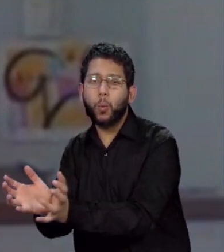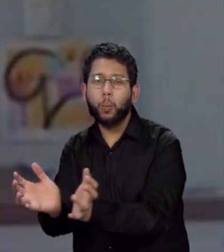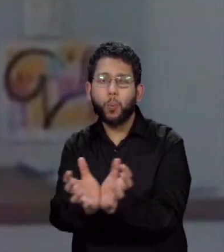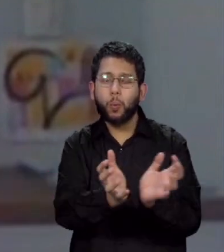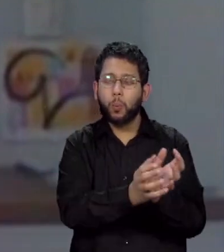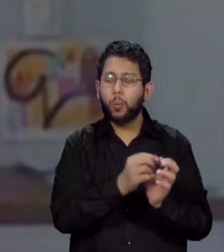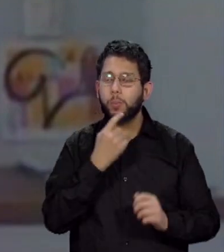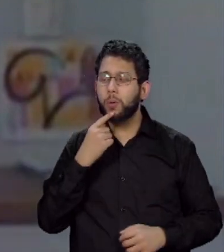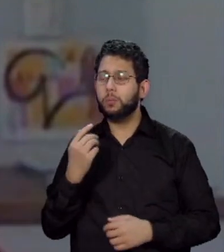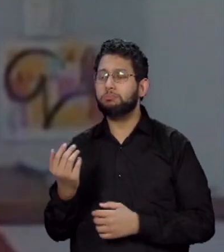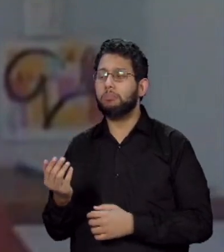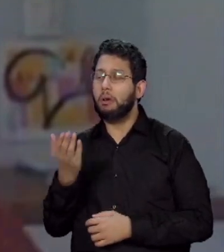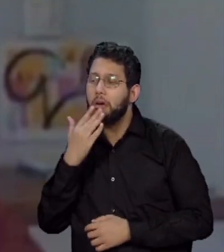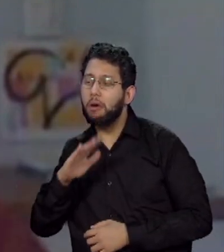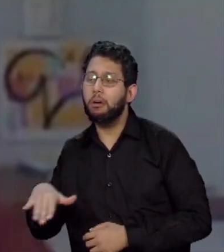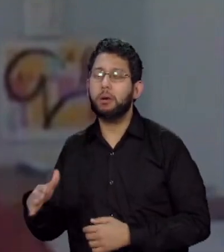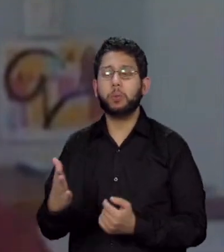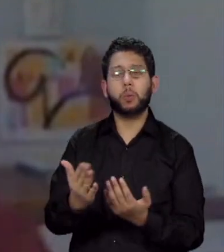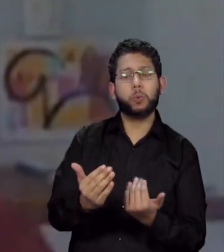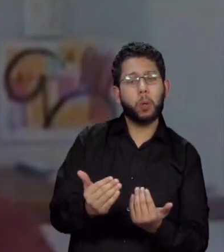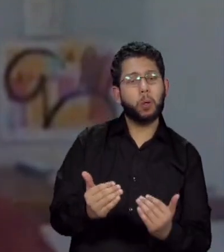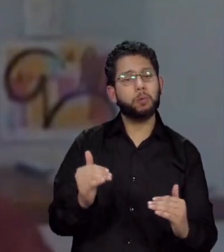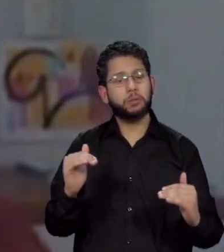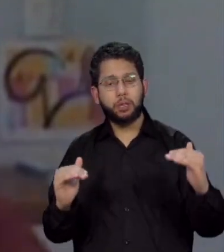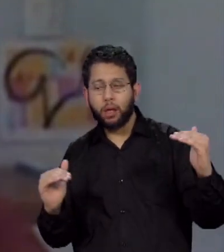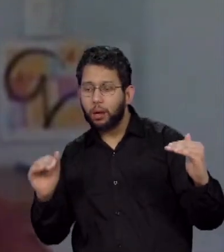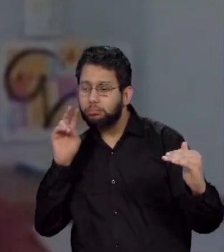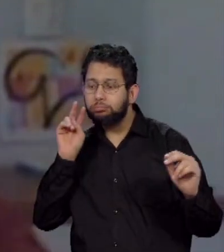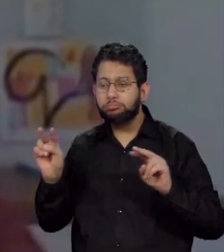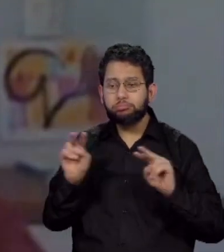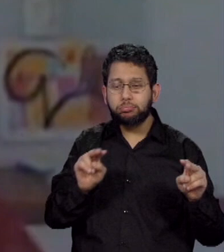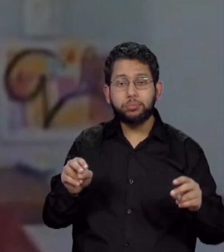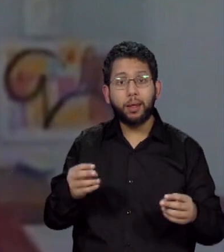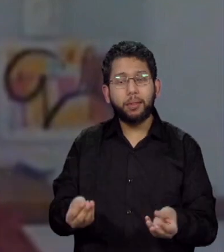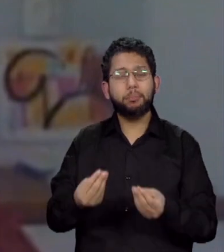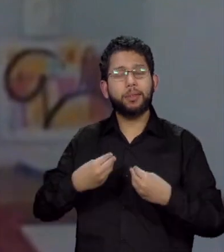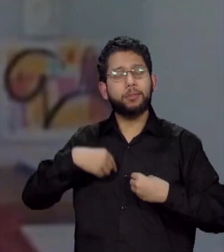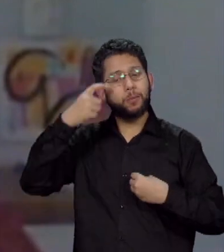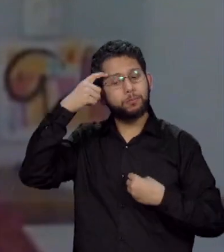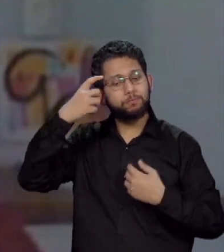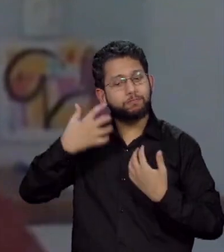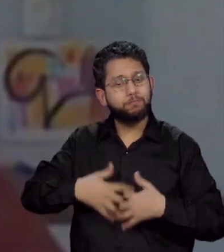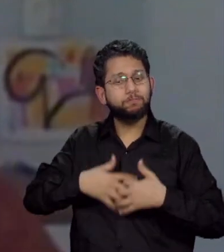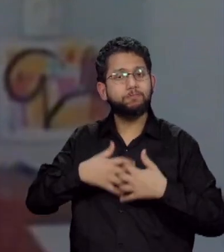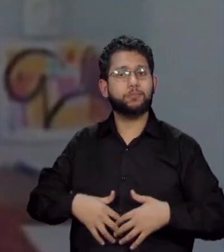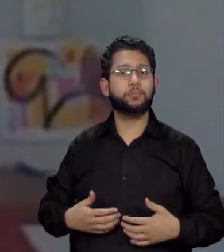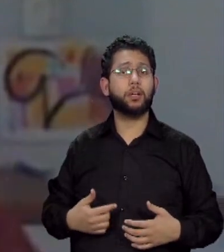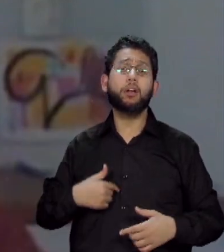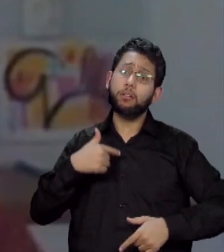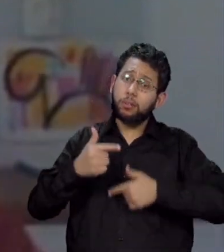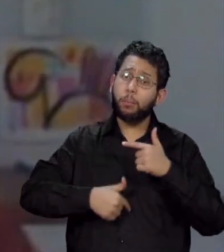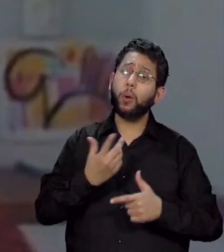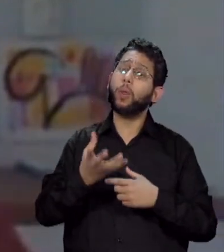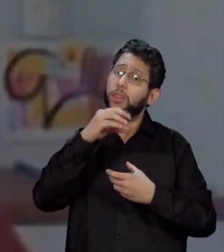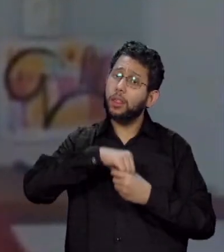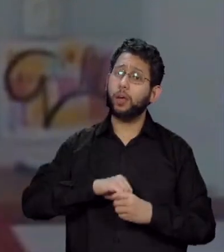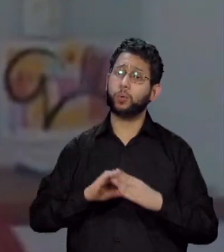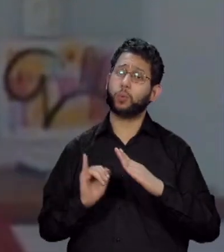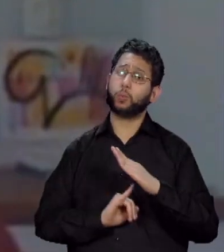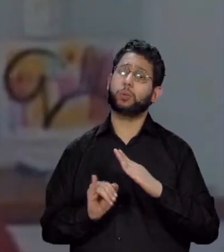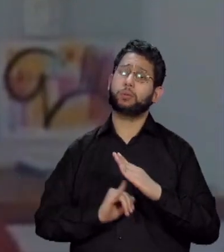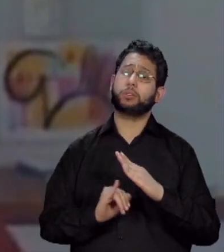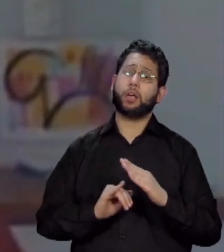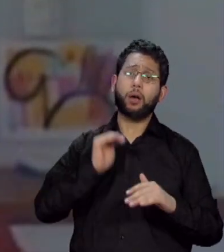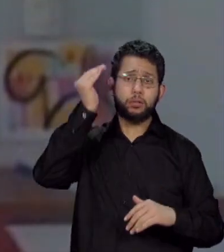um pouco depois, mas foi uma experiência institucional, né, dentro de uma instituição, que foi bastante importante assim, para a